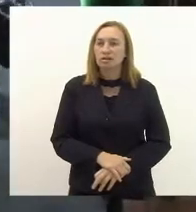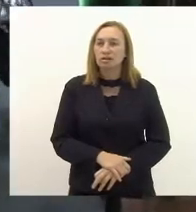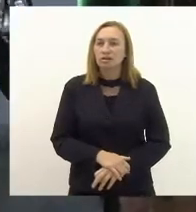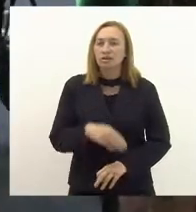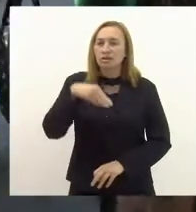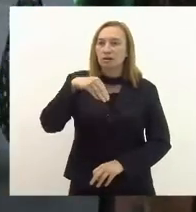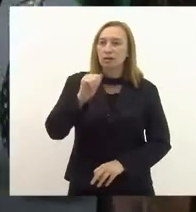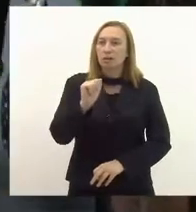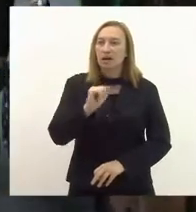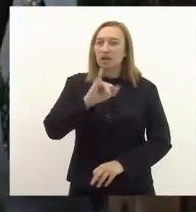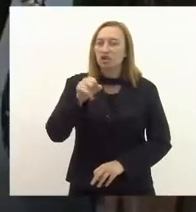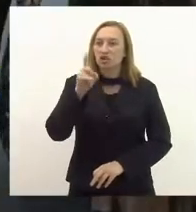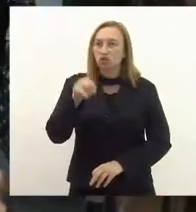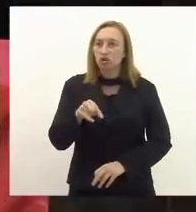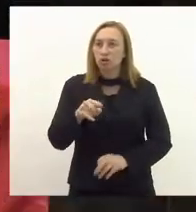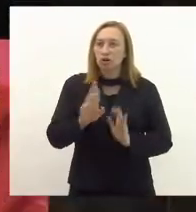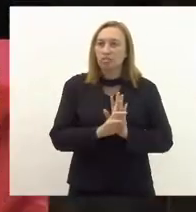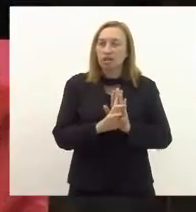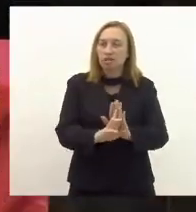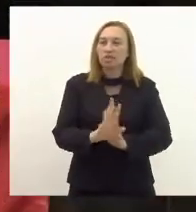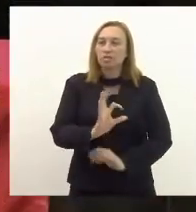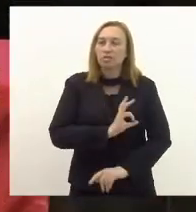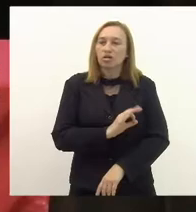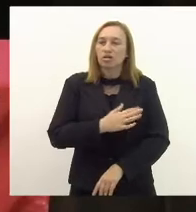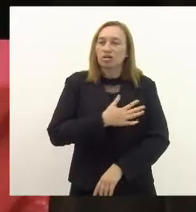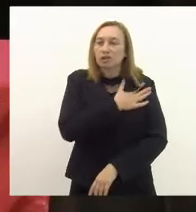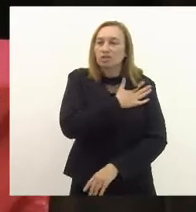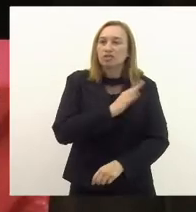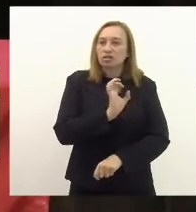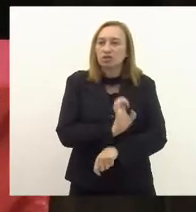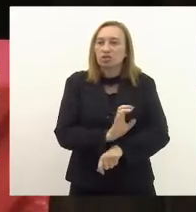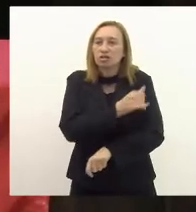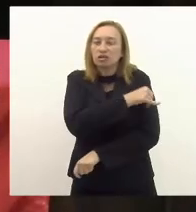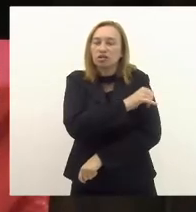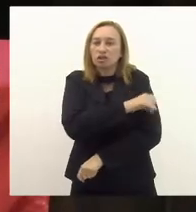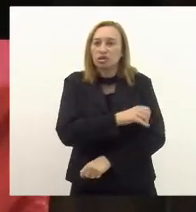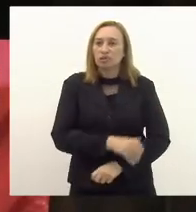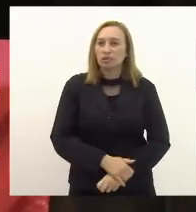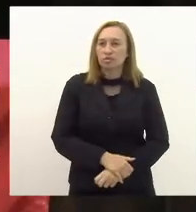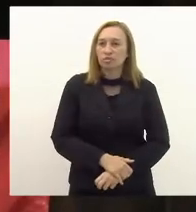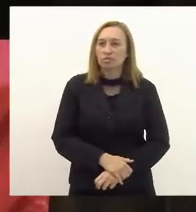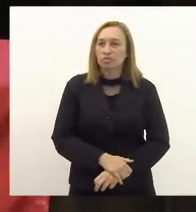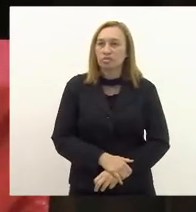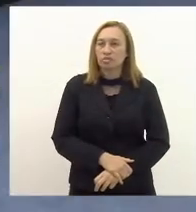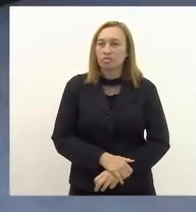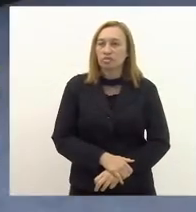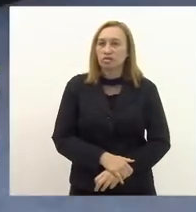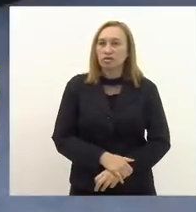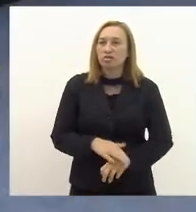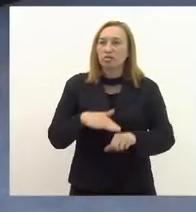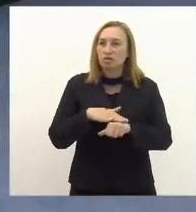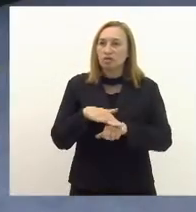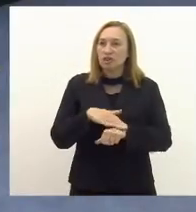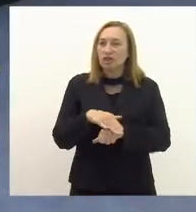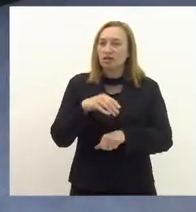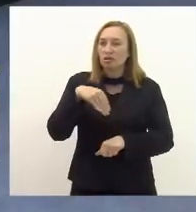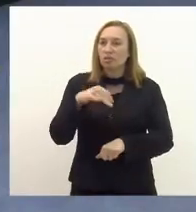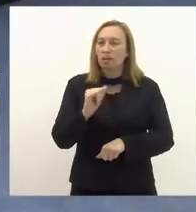Major Elton, representando a Polícia Militar do Estado do Rio de Janeiro. Conversava aqui com o Major Elton.